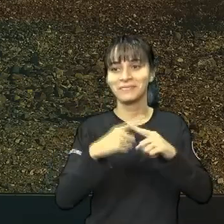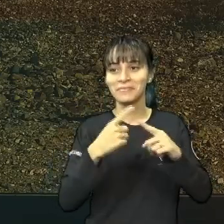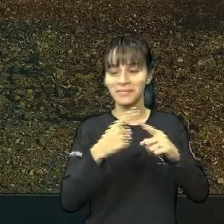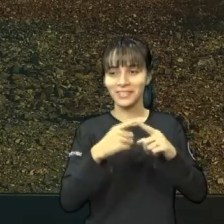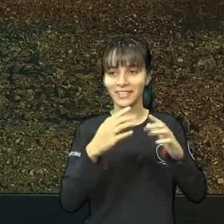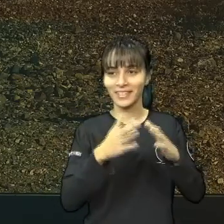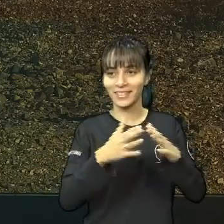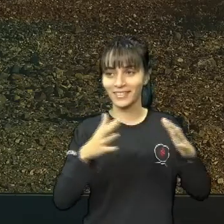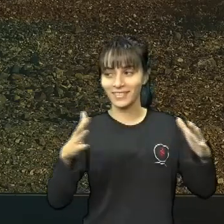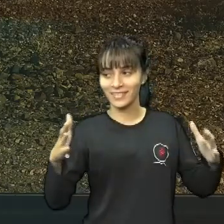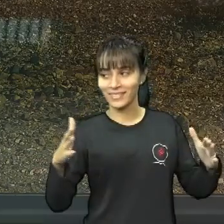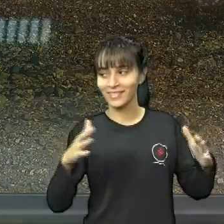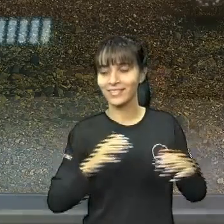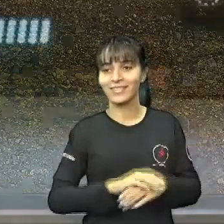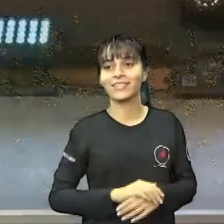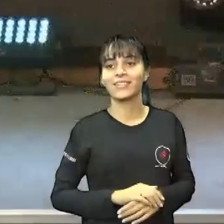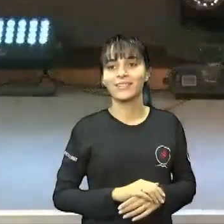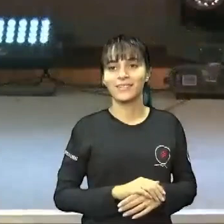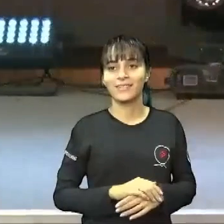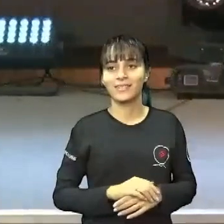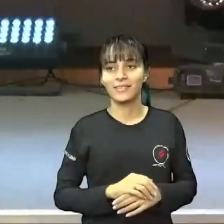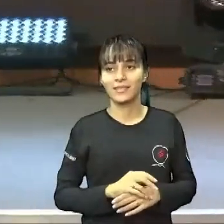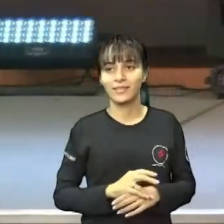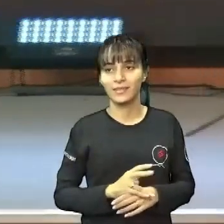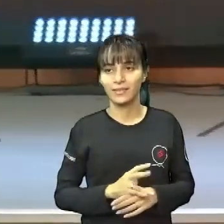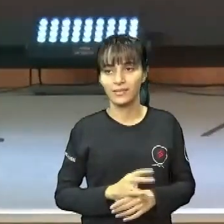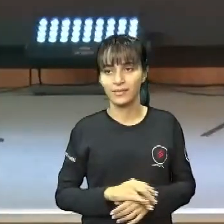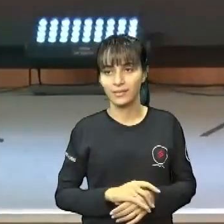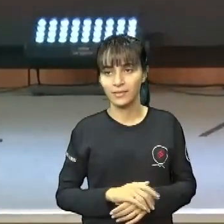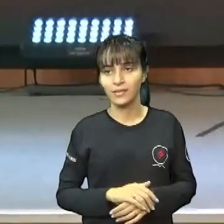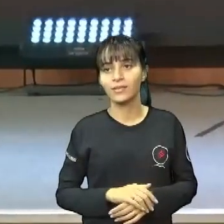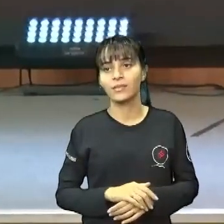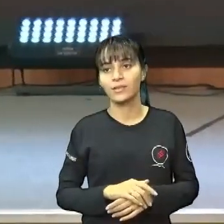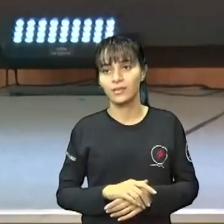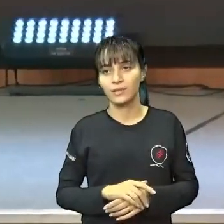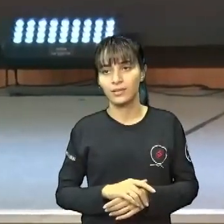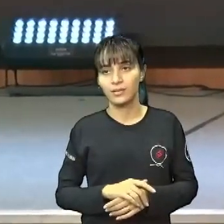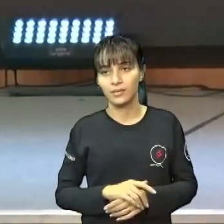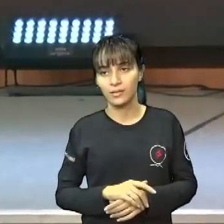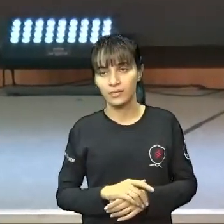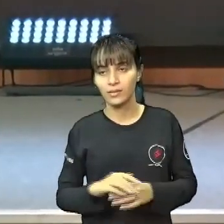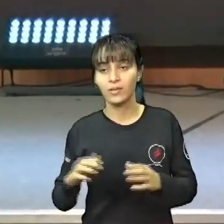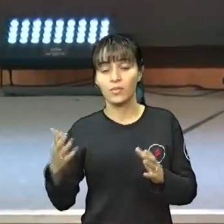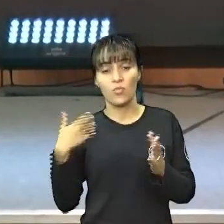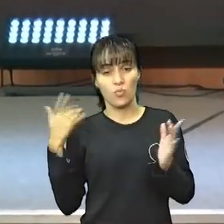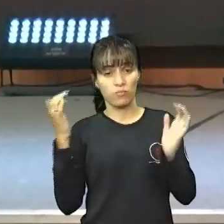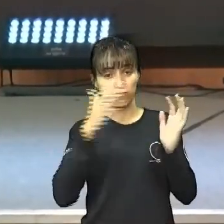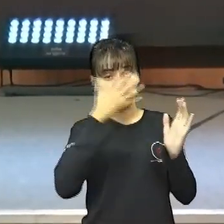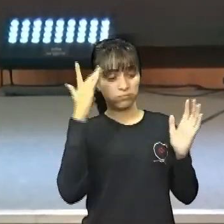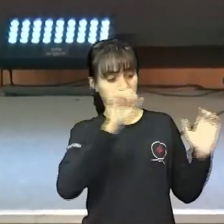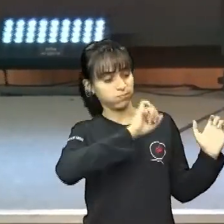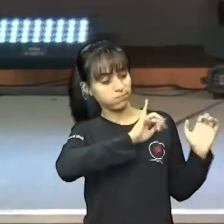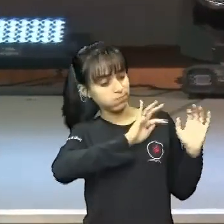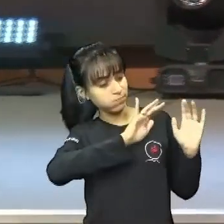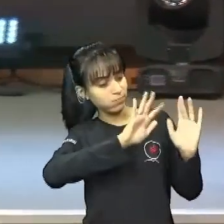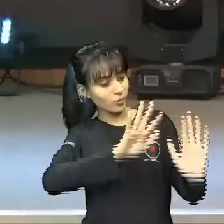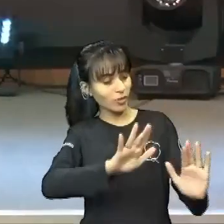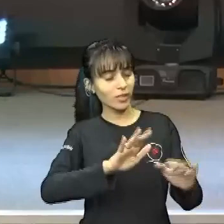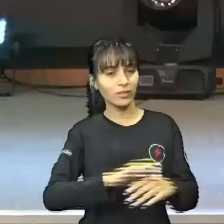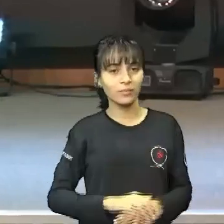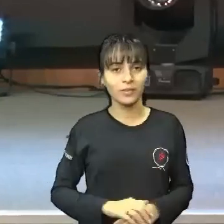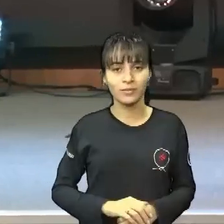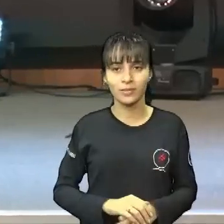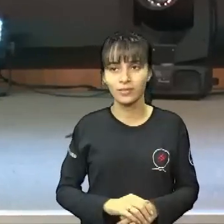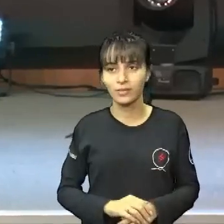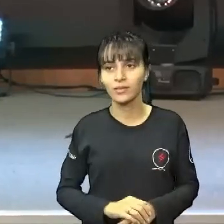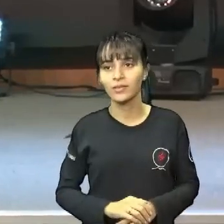a porta espaçoso é o caminho muitos entram por ele mas conduz a permissão Estreita é